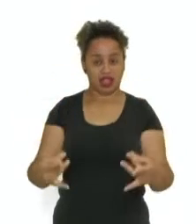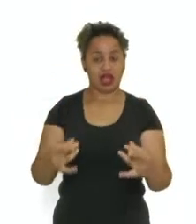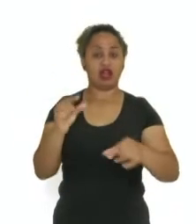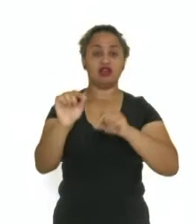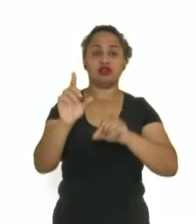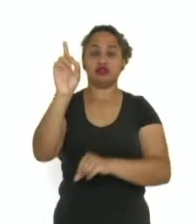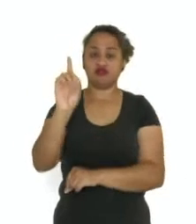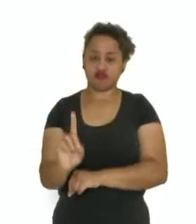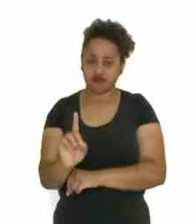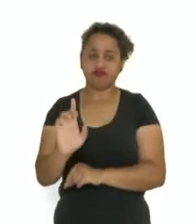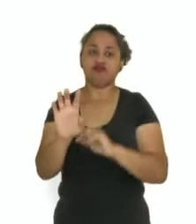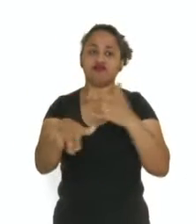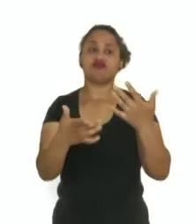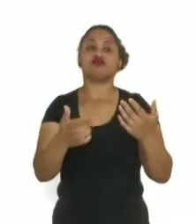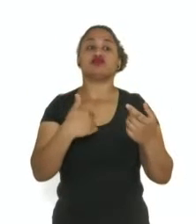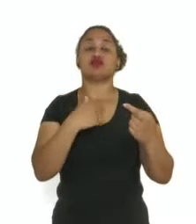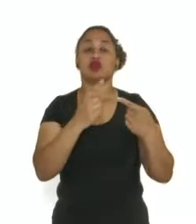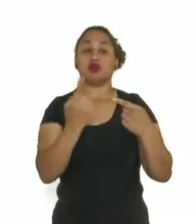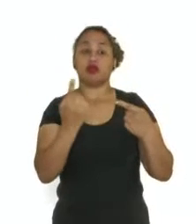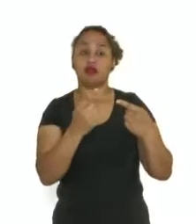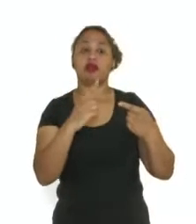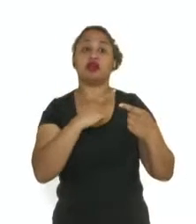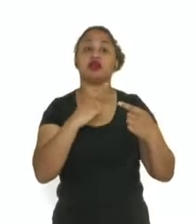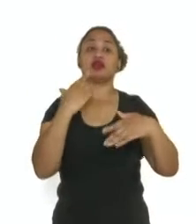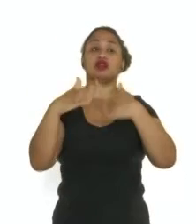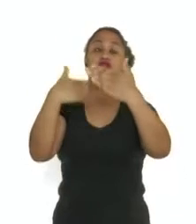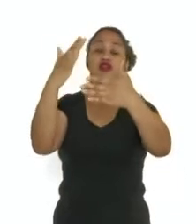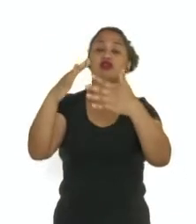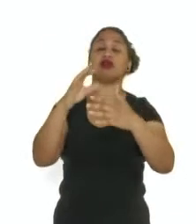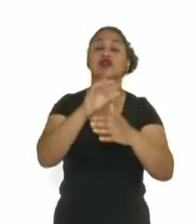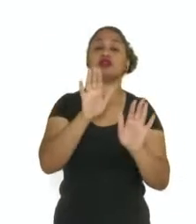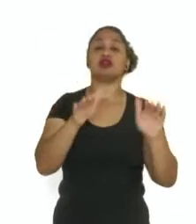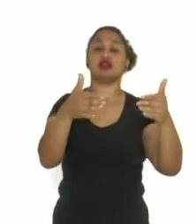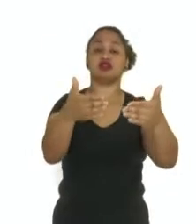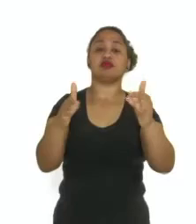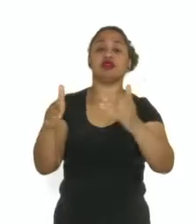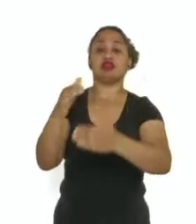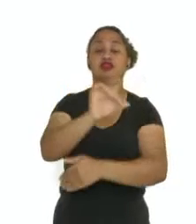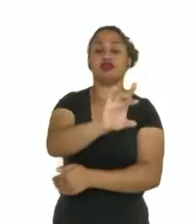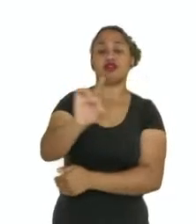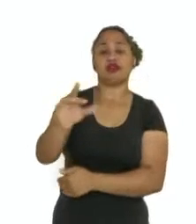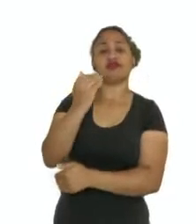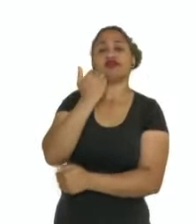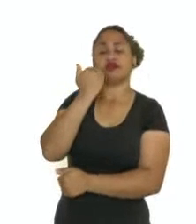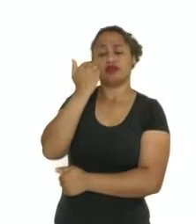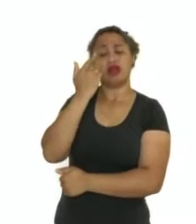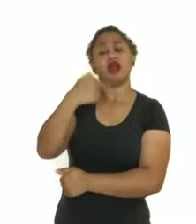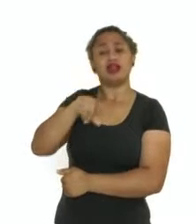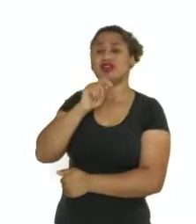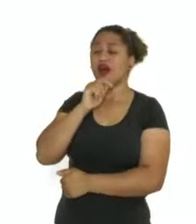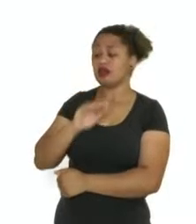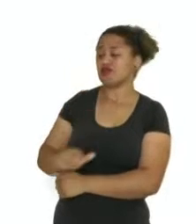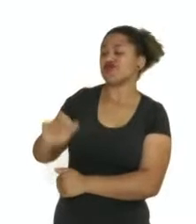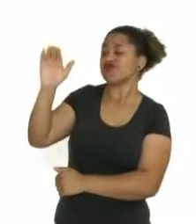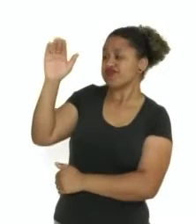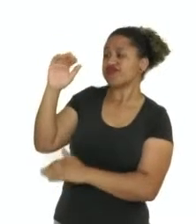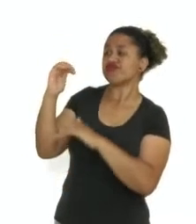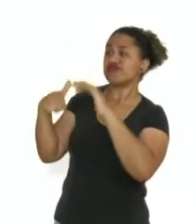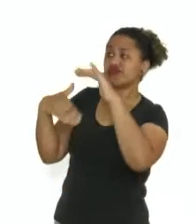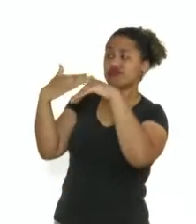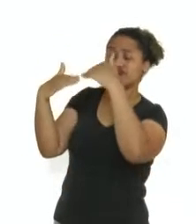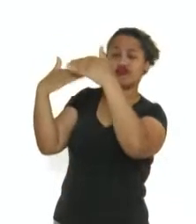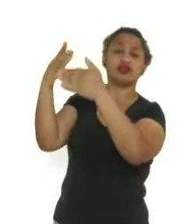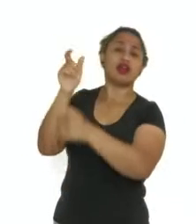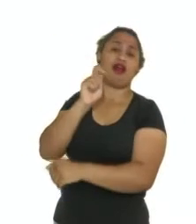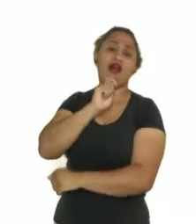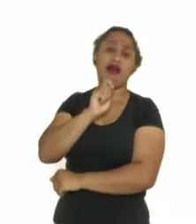ao desenvolvimento específico de cada adolescente. Então, cada adolescente está em desenvolvimento, ele está em crescimento, ele está se formando